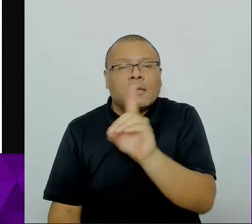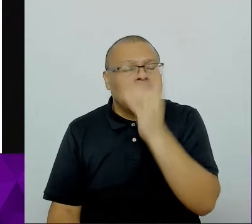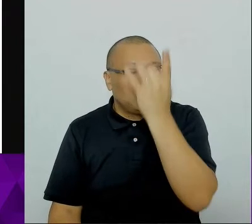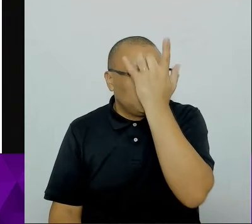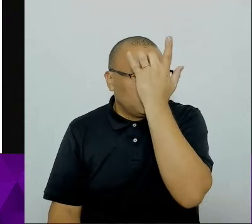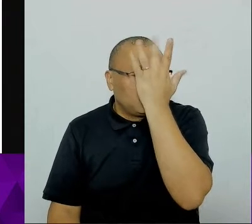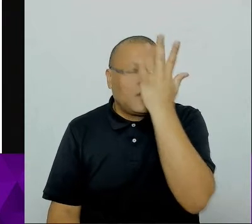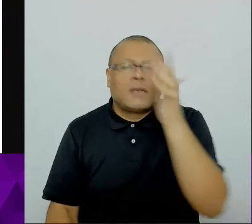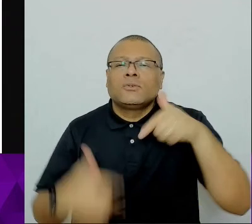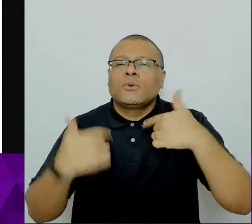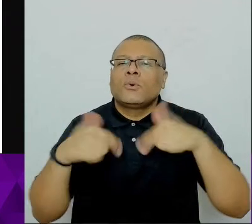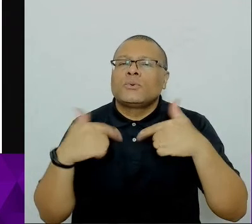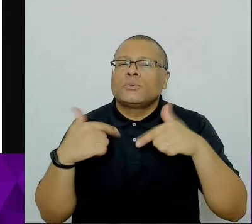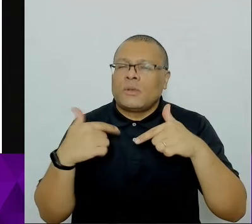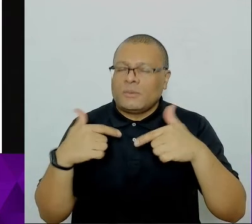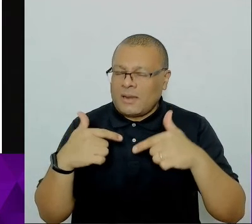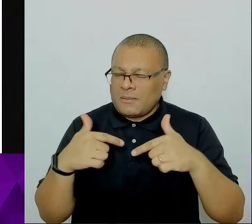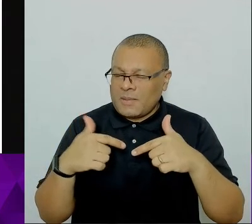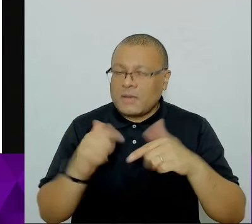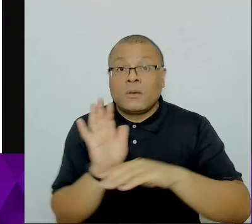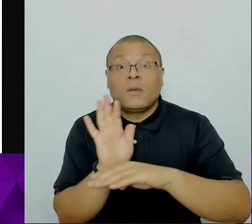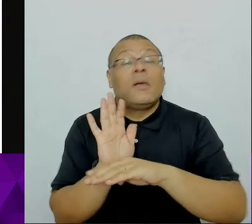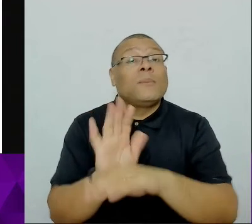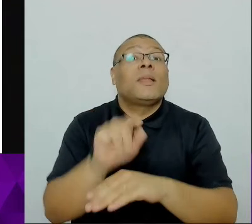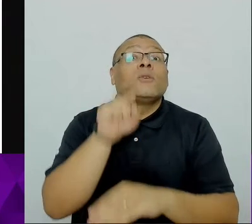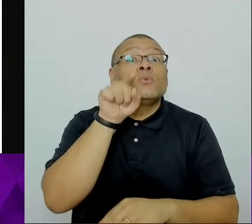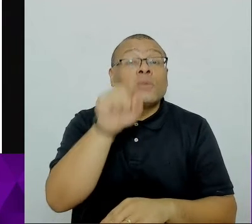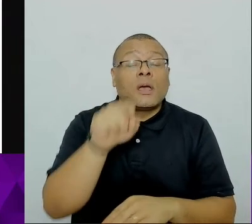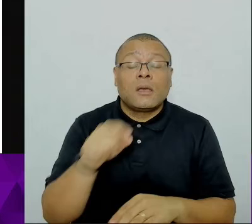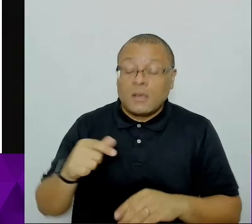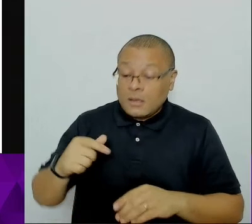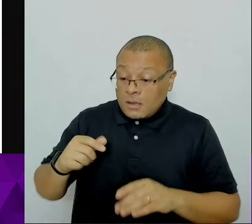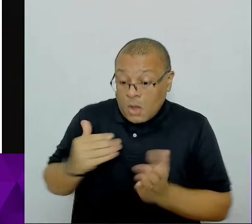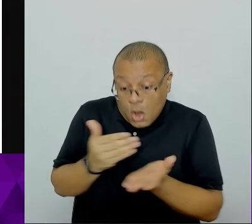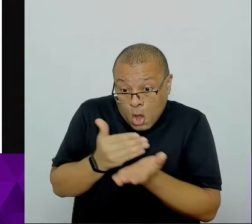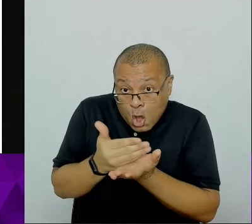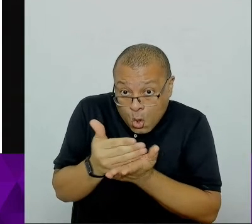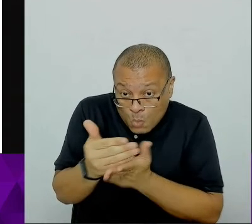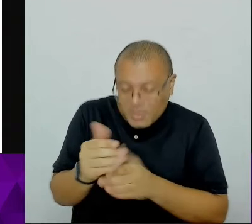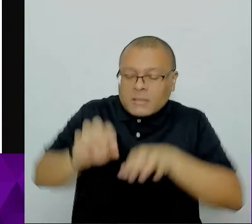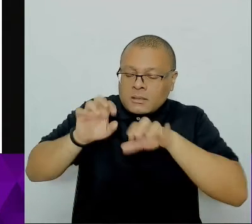seu trabalho no sentido de você terminar aquilo que você começou,